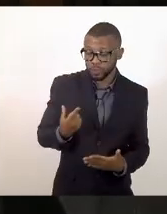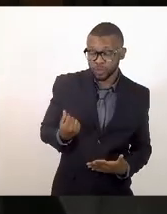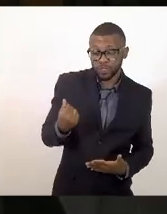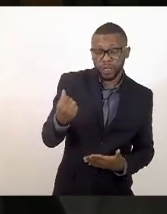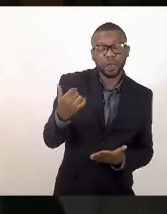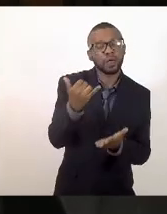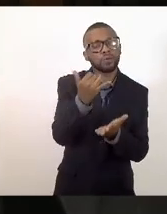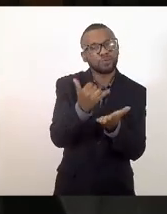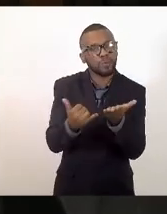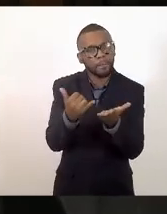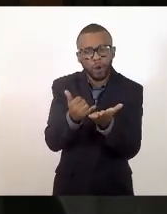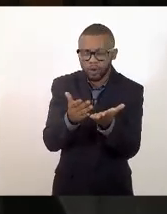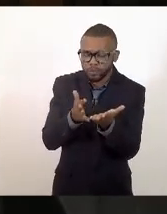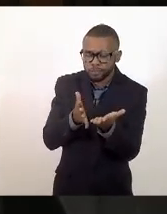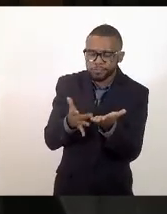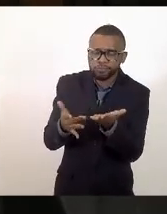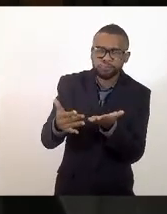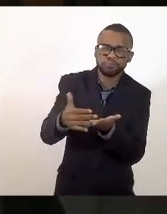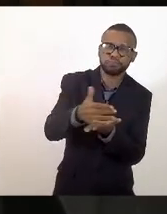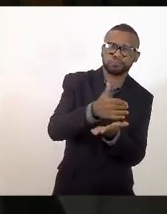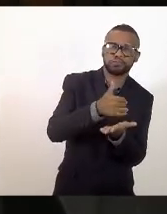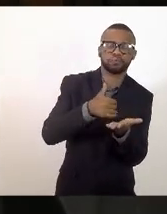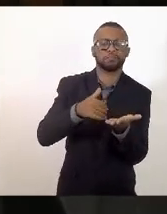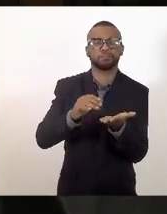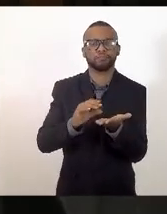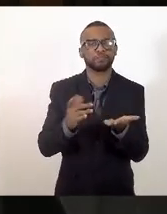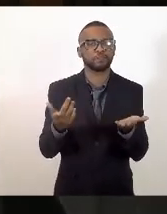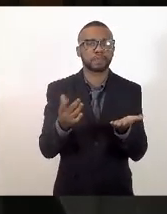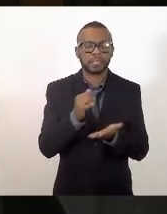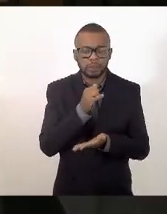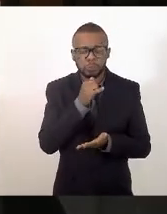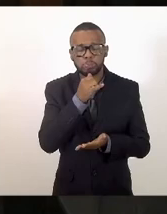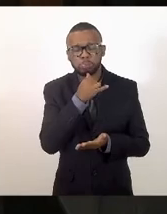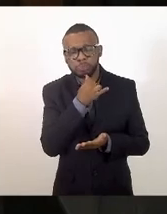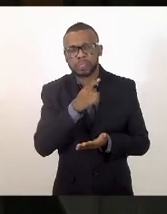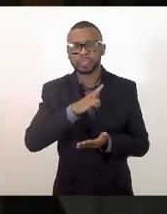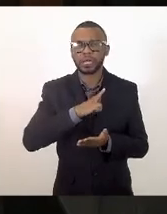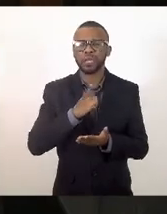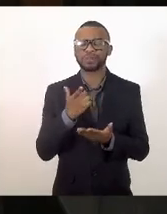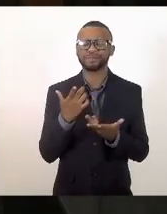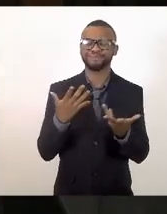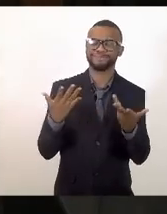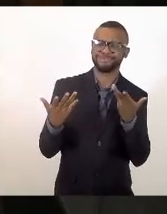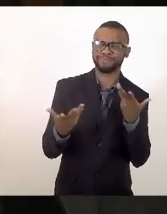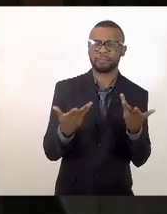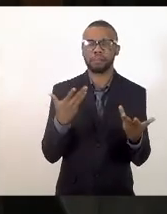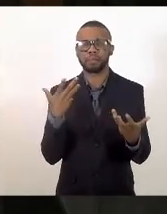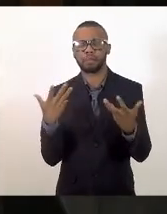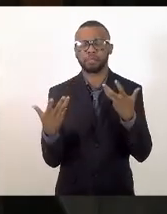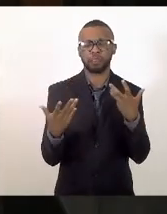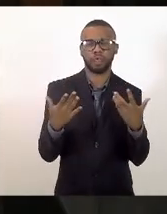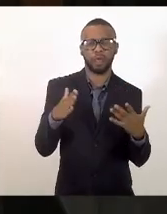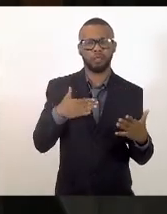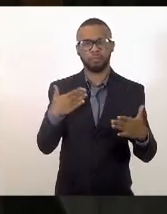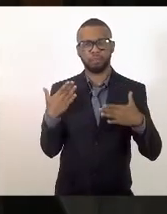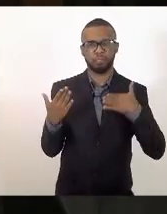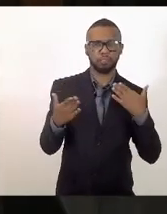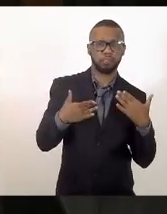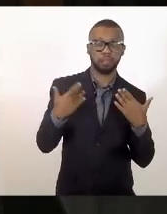nossos impostos, infelizmente, mantendo um ar de nebulosidade nos seus